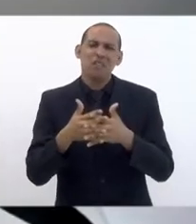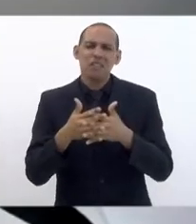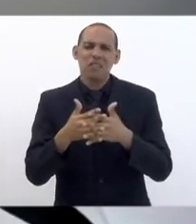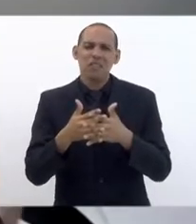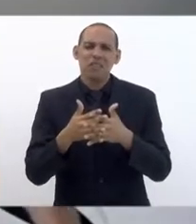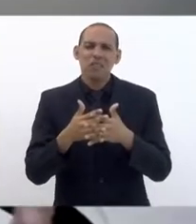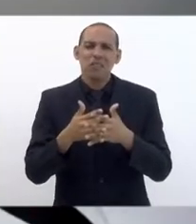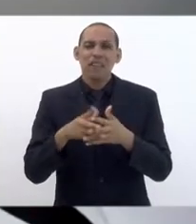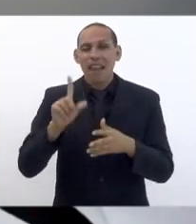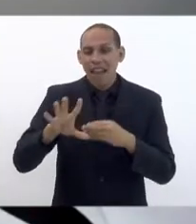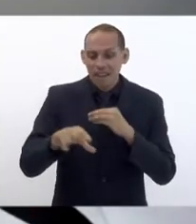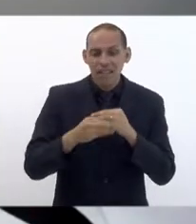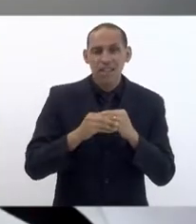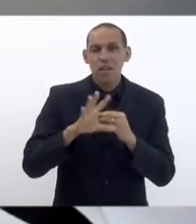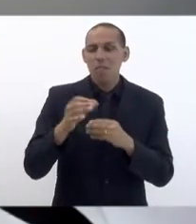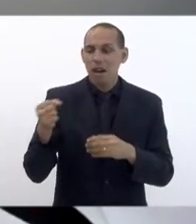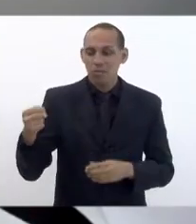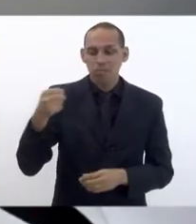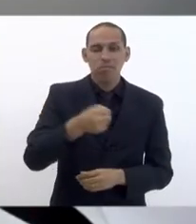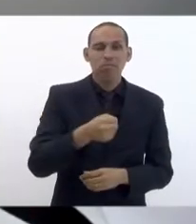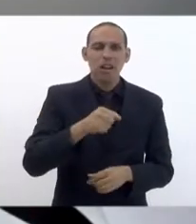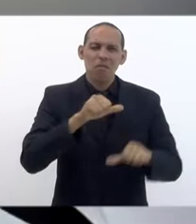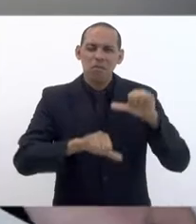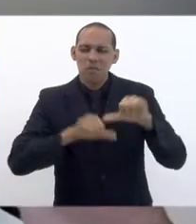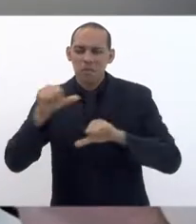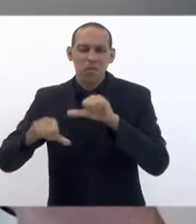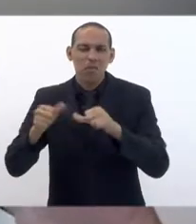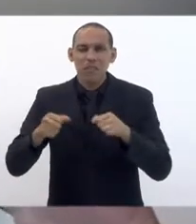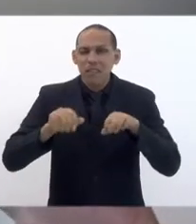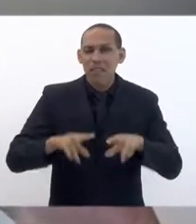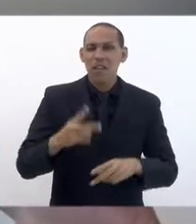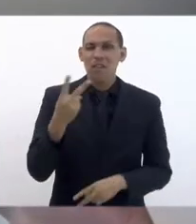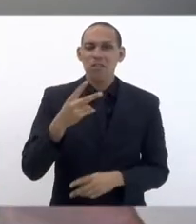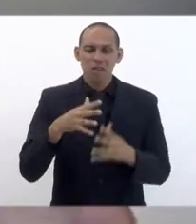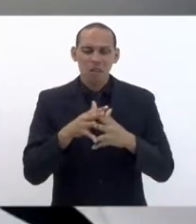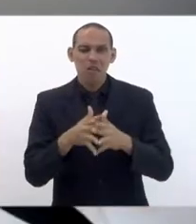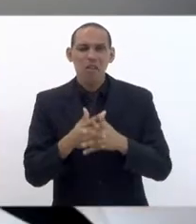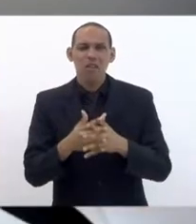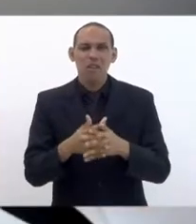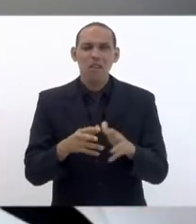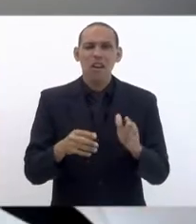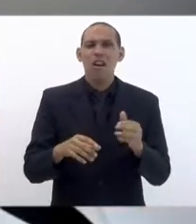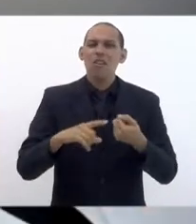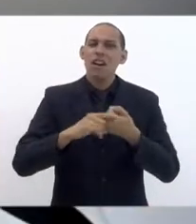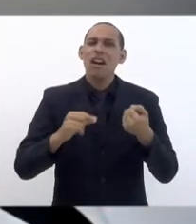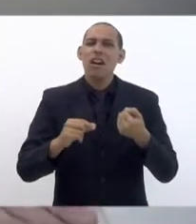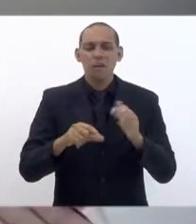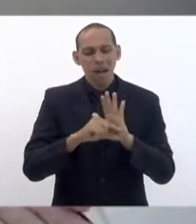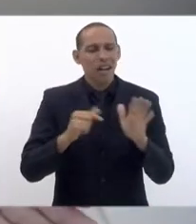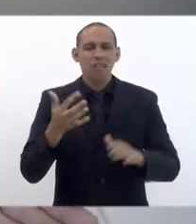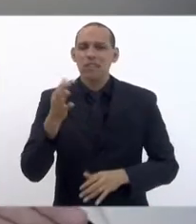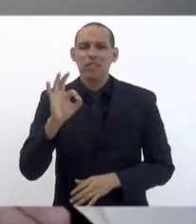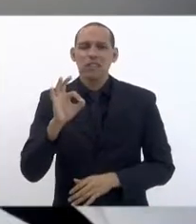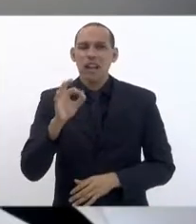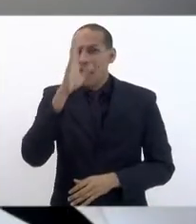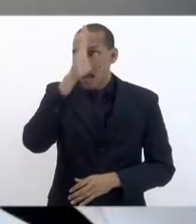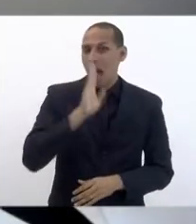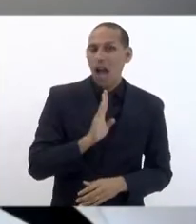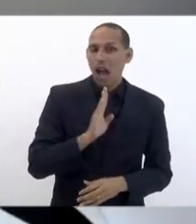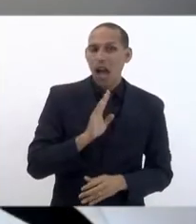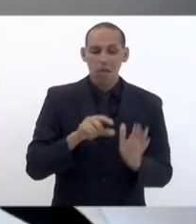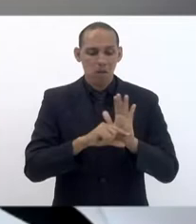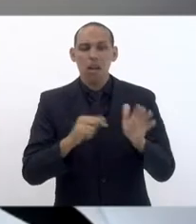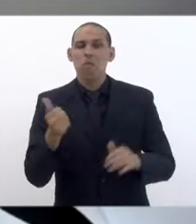modificativa, se ficarem as duas, vai dar confusão, que o artigo 10 institui a gratuidade, e o parágrafo 10 institui a gratuidade, e o